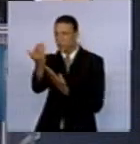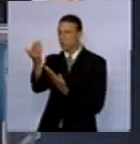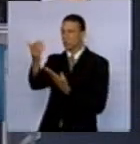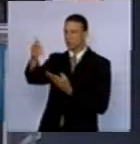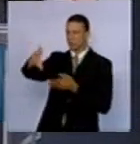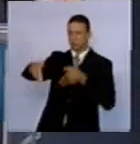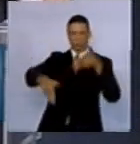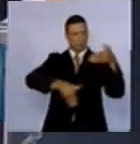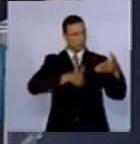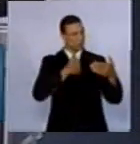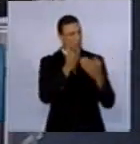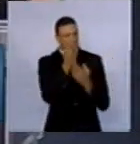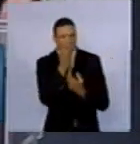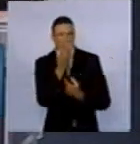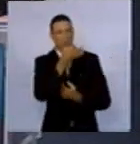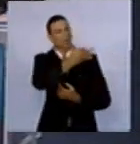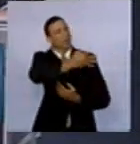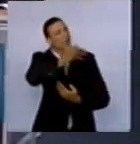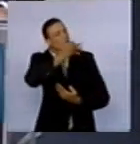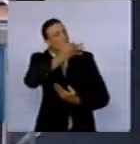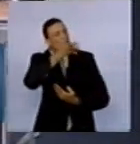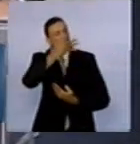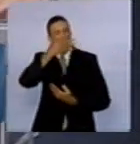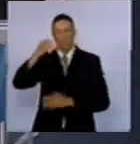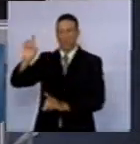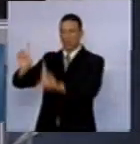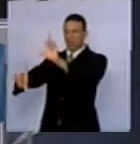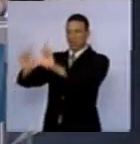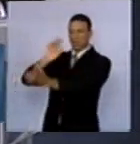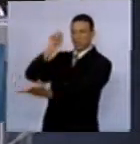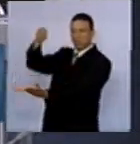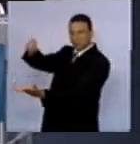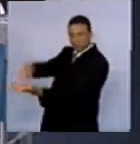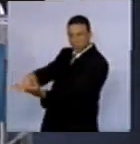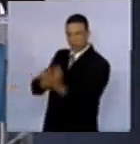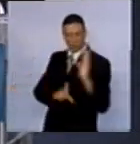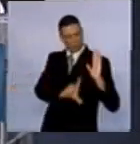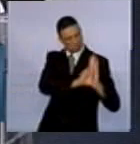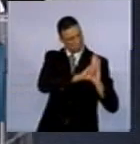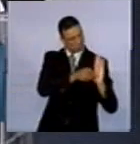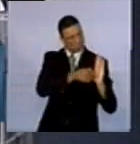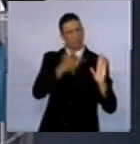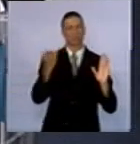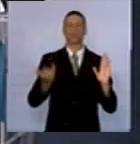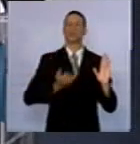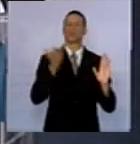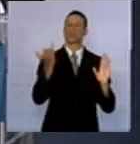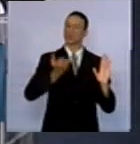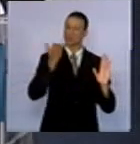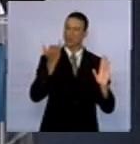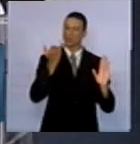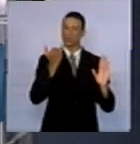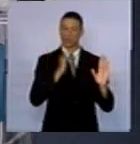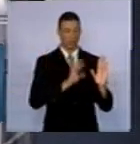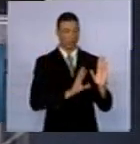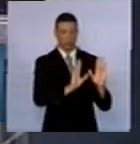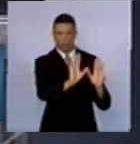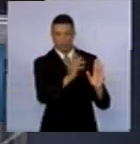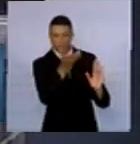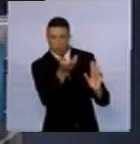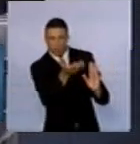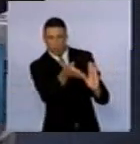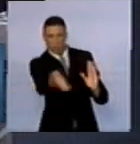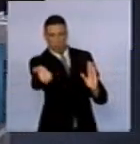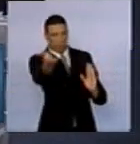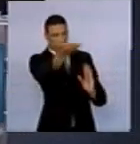manifestando sua opinião a respeito dessa importante lei e deseja aos jogadores a